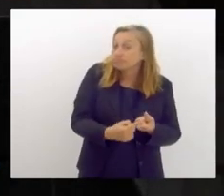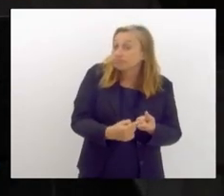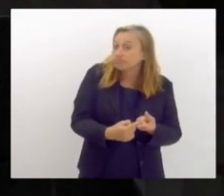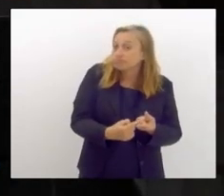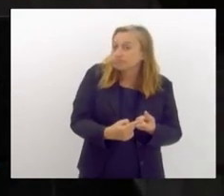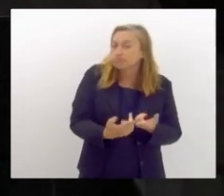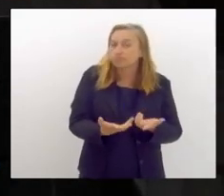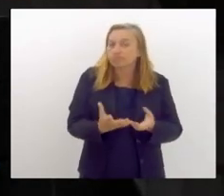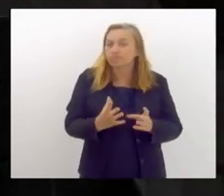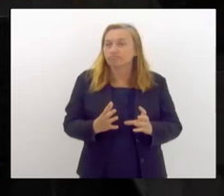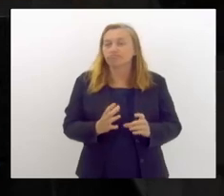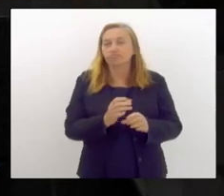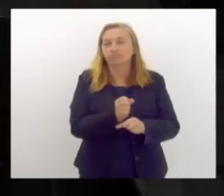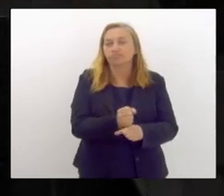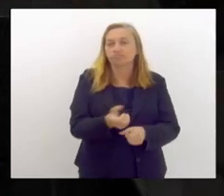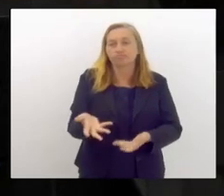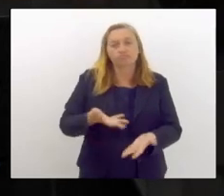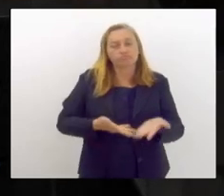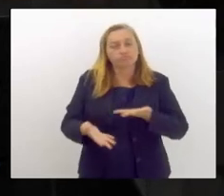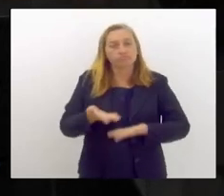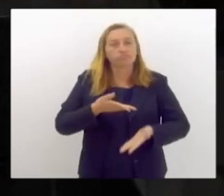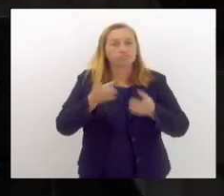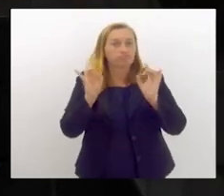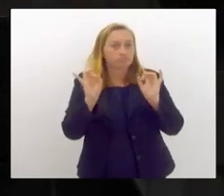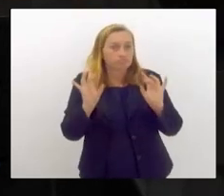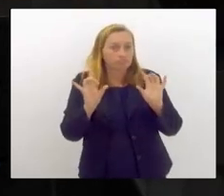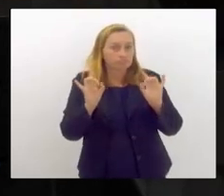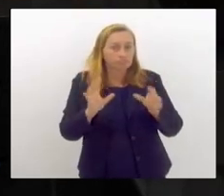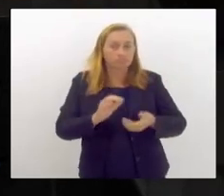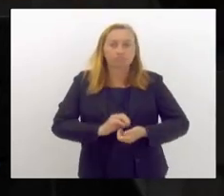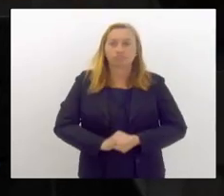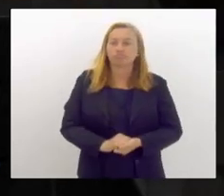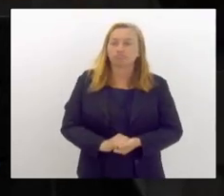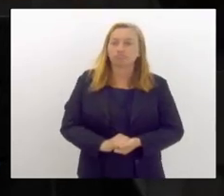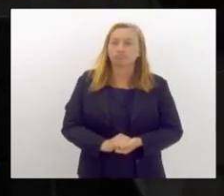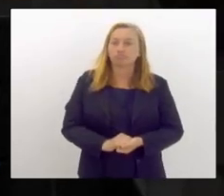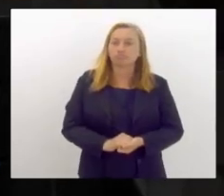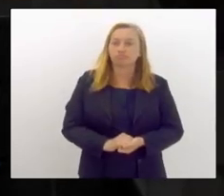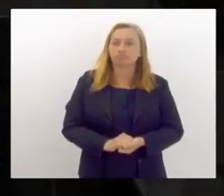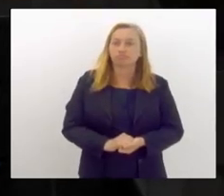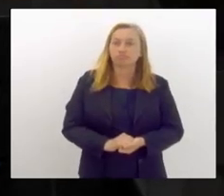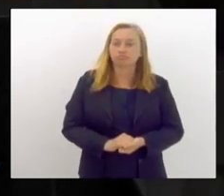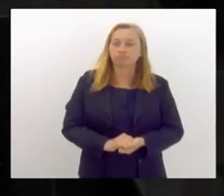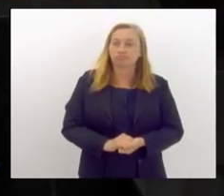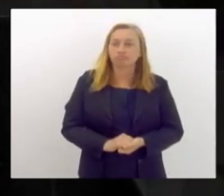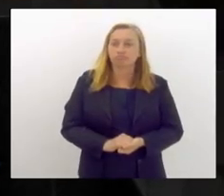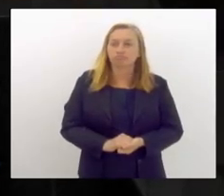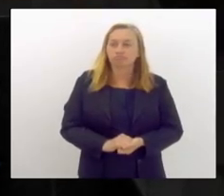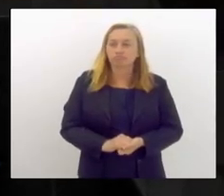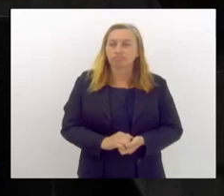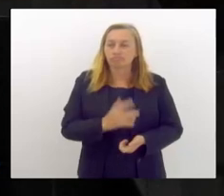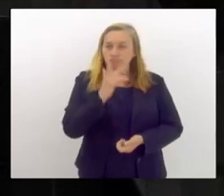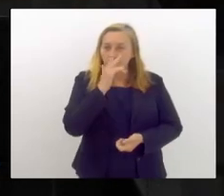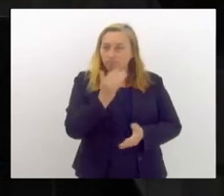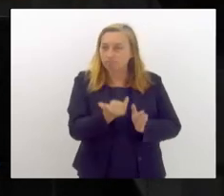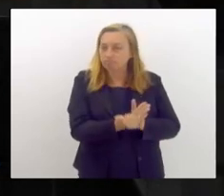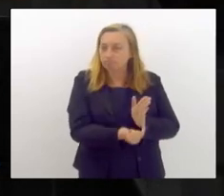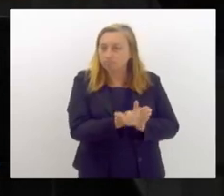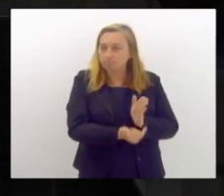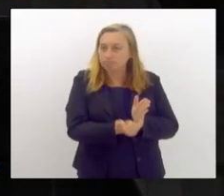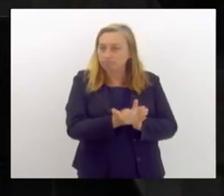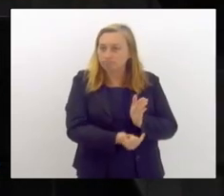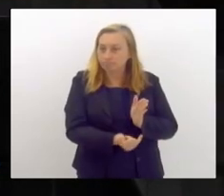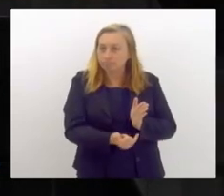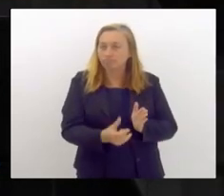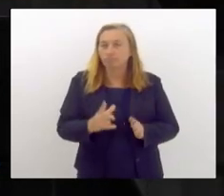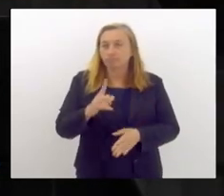das participações especiais é como se fosse o imposto de renda. Você tem a